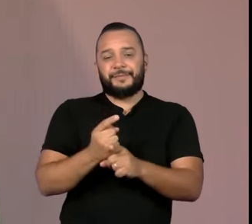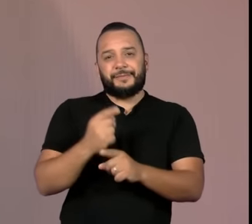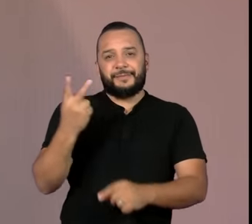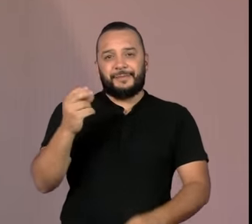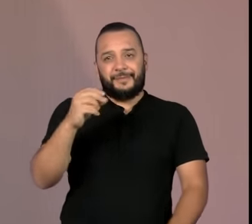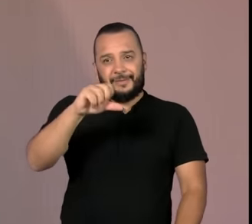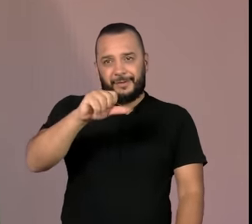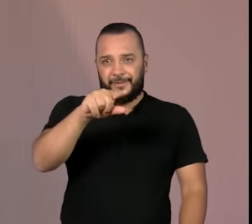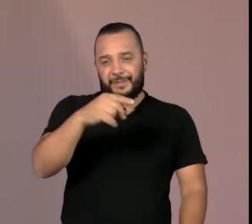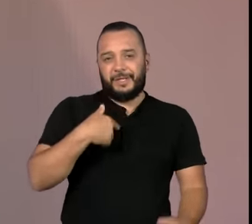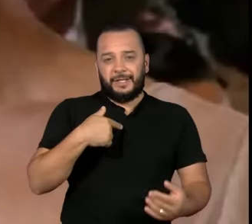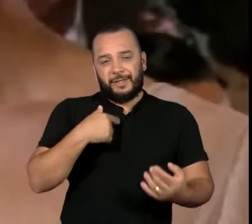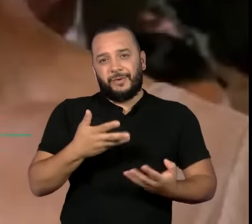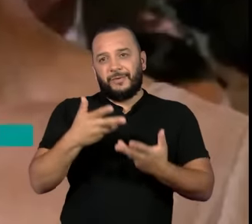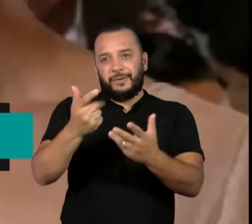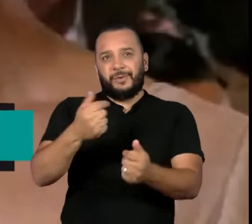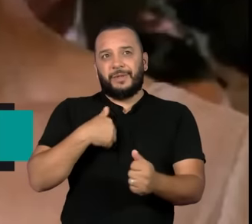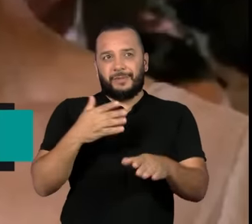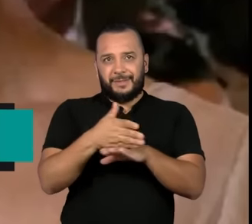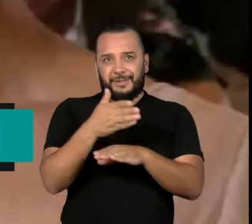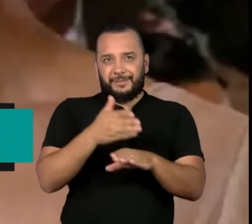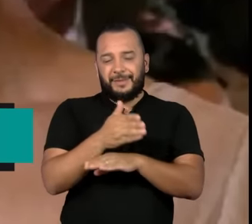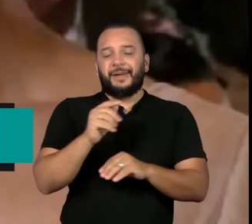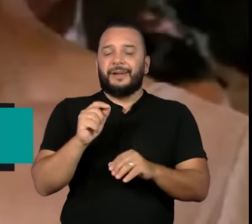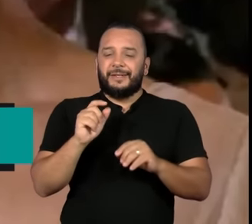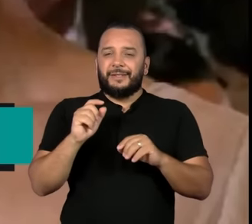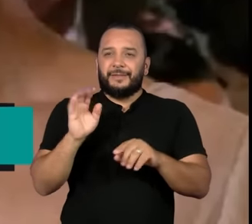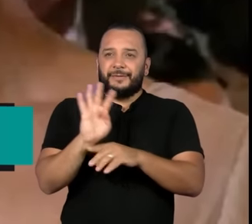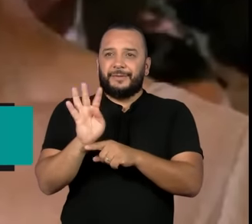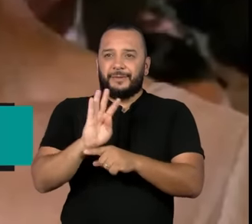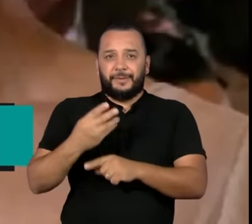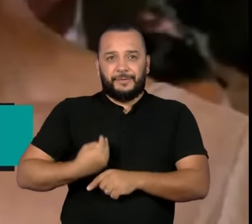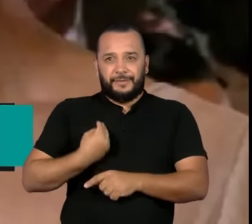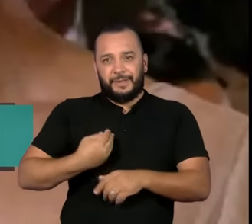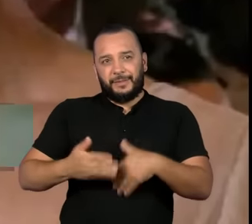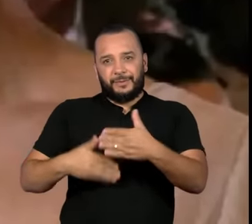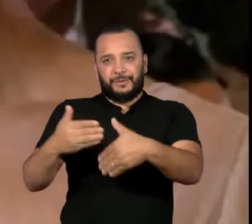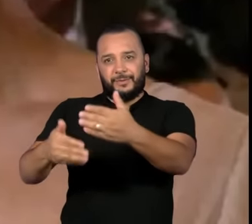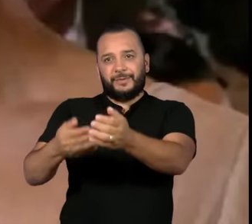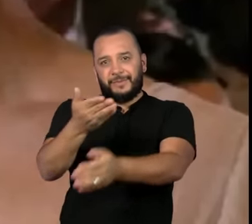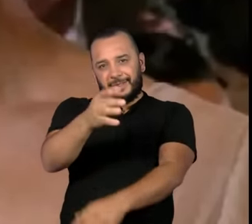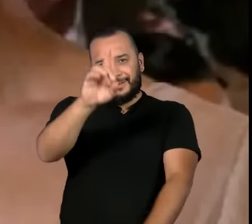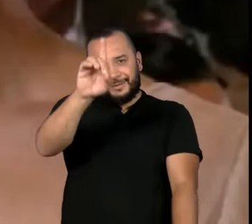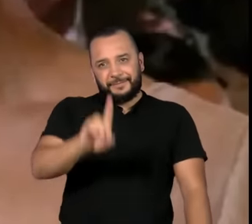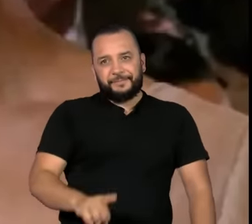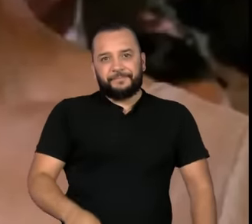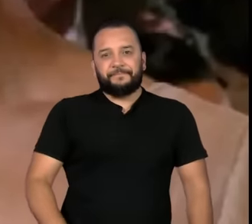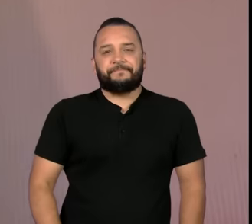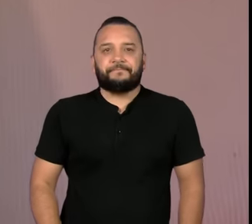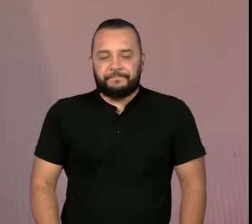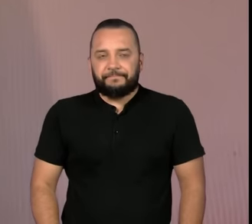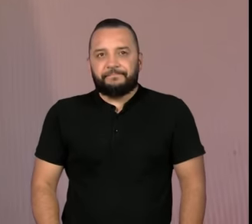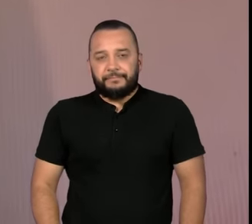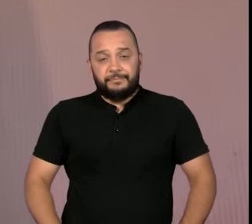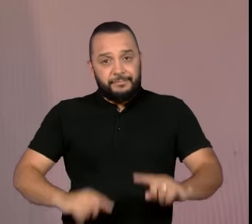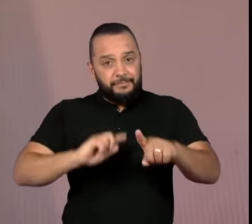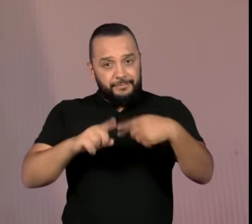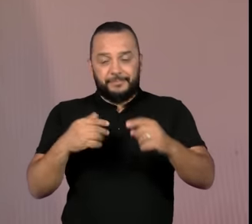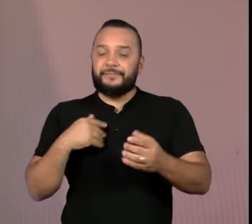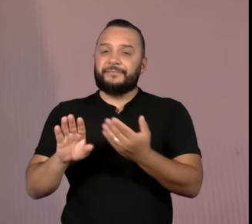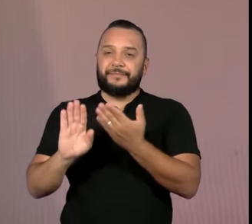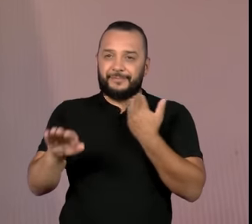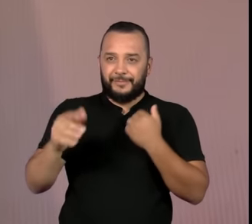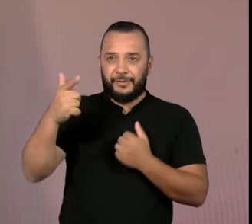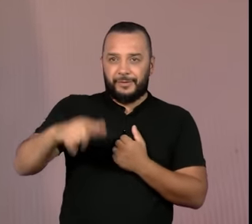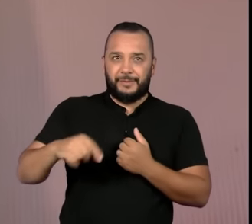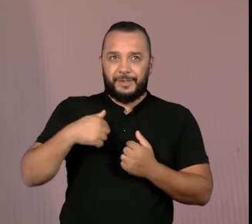você me convidou para participar do filme E a Vida Continua, com direção sua. Depois disso, a gente se afastou de novo, mas